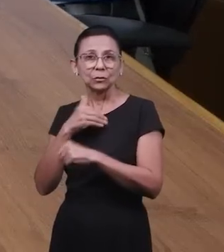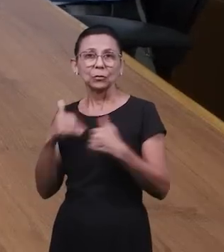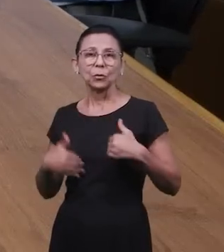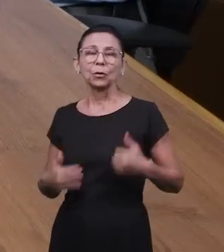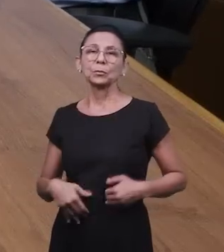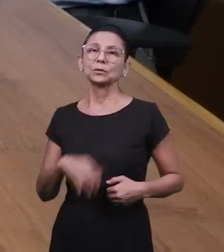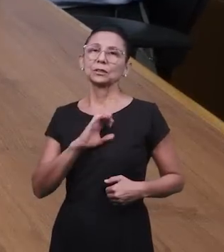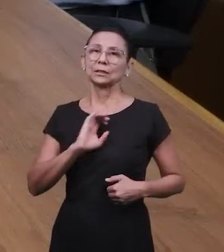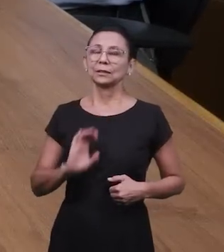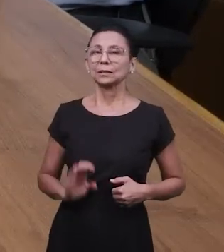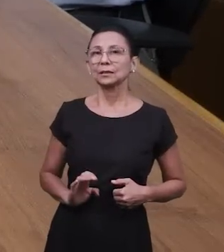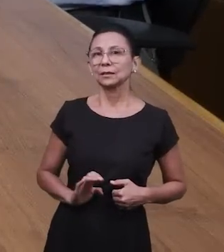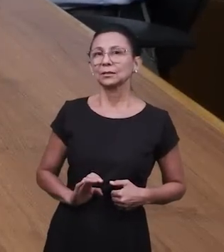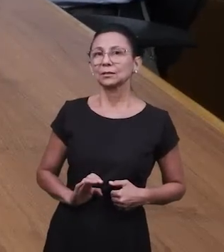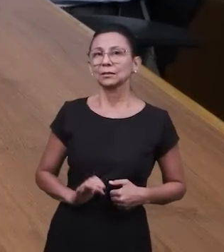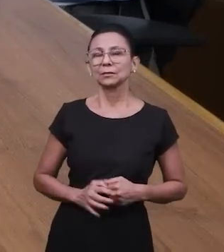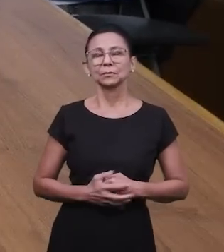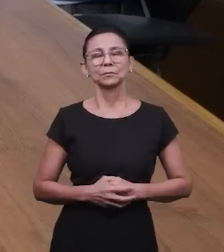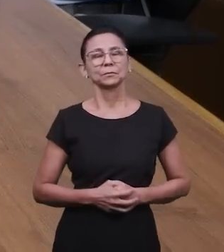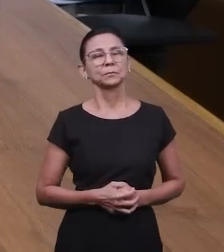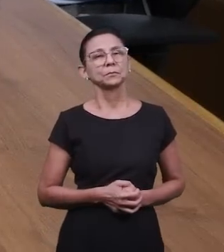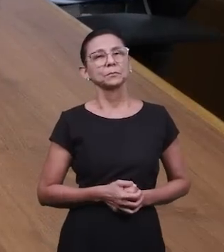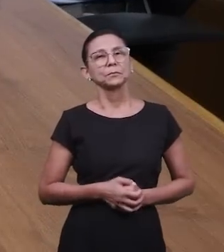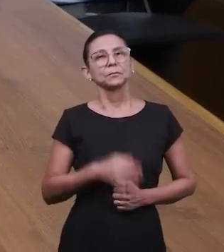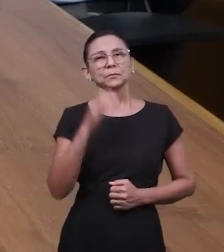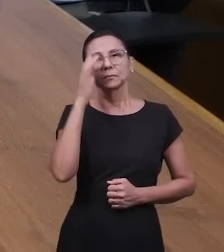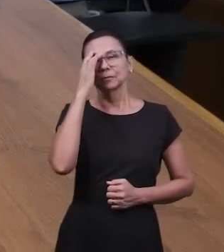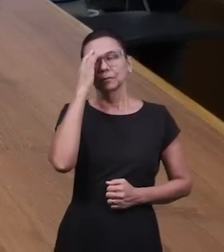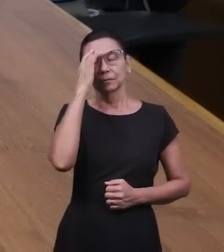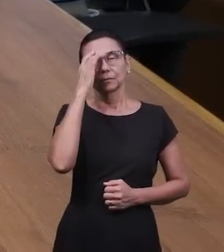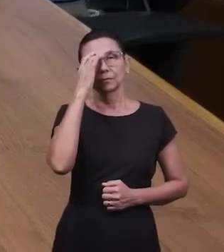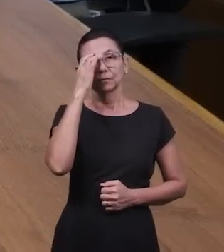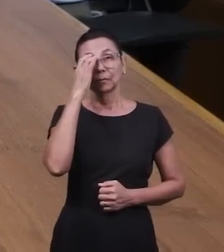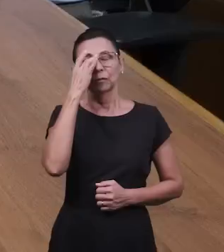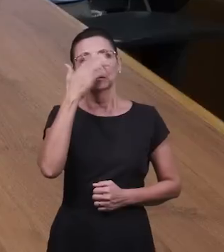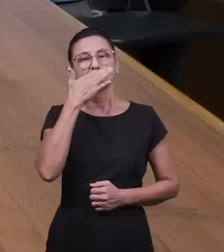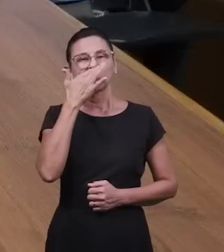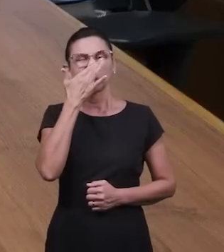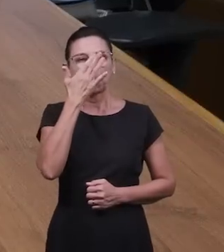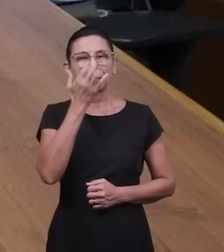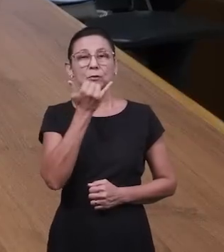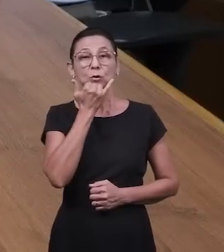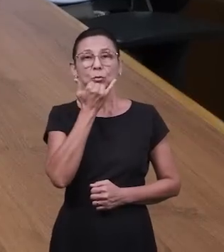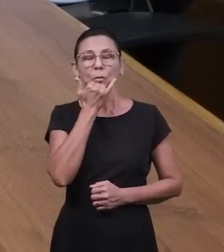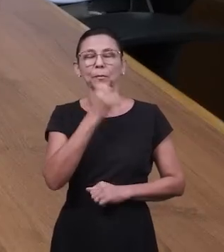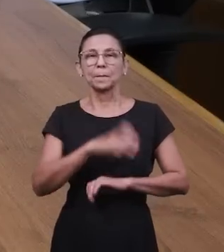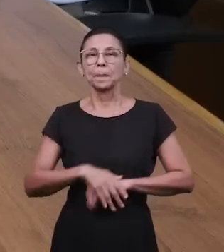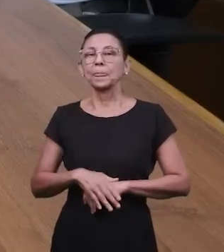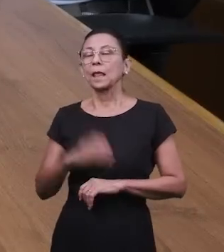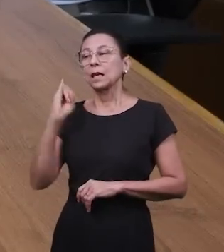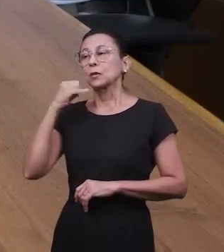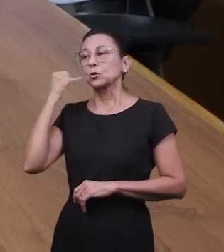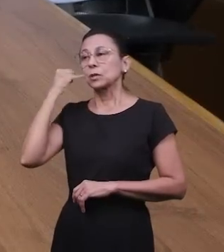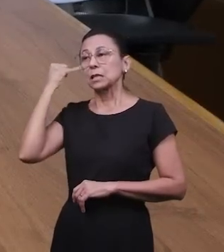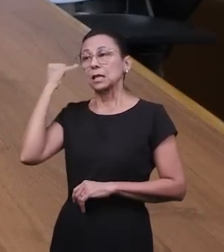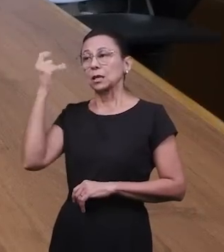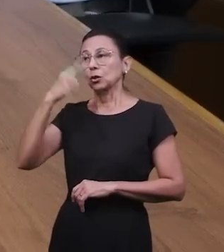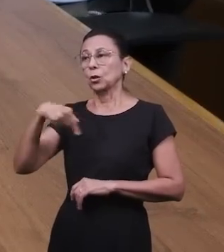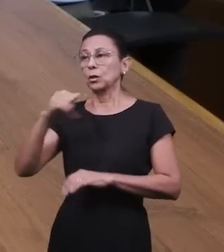E eu era o beneficiado porque todo mundo estava orando por mim. Josias, nós pastores sabemos muito bem disso. Nós somos maior do que ninguém, melhor do que